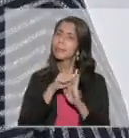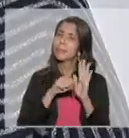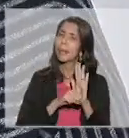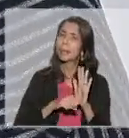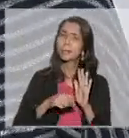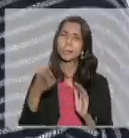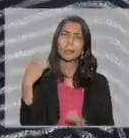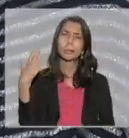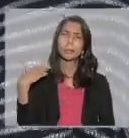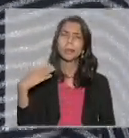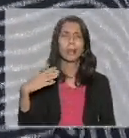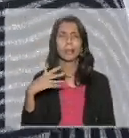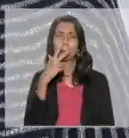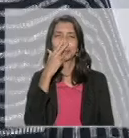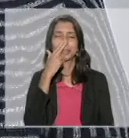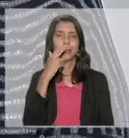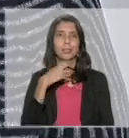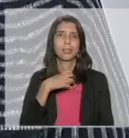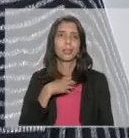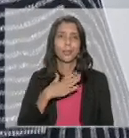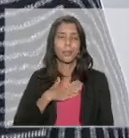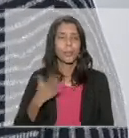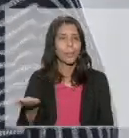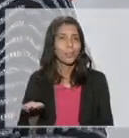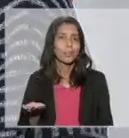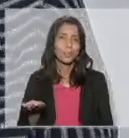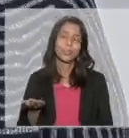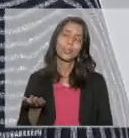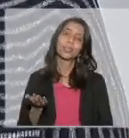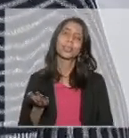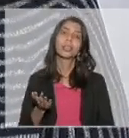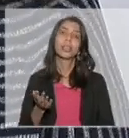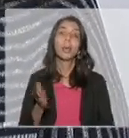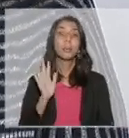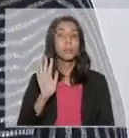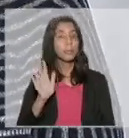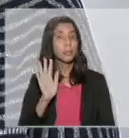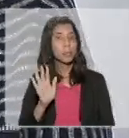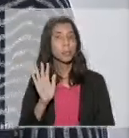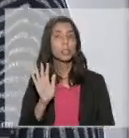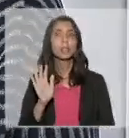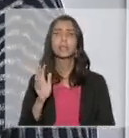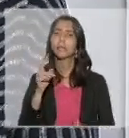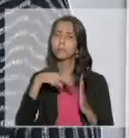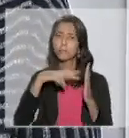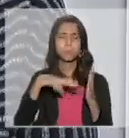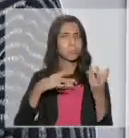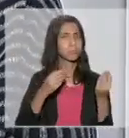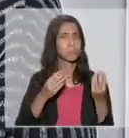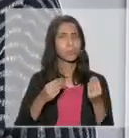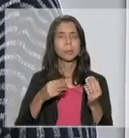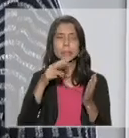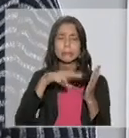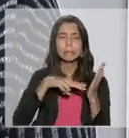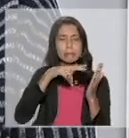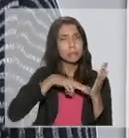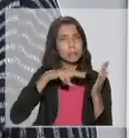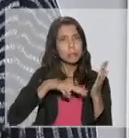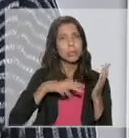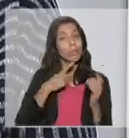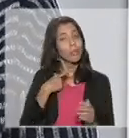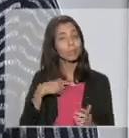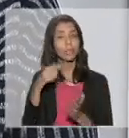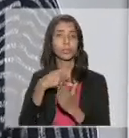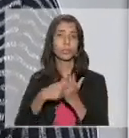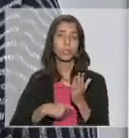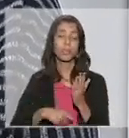século passado. Eu sou uma mulher do século passado, né, Dani? Somos, né? Mas eu lia muito, então de tanto ler eu comecei